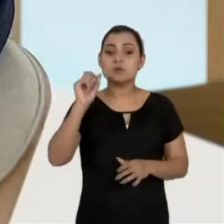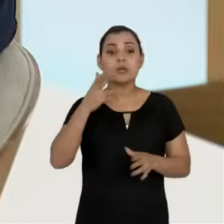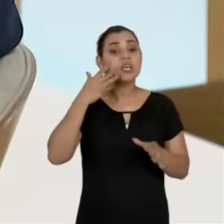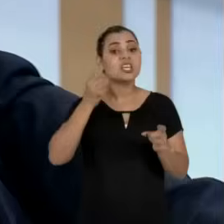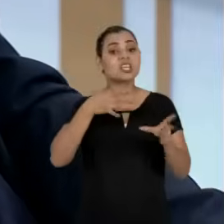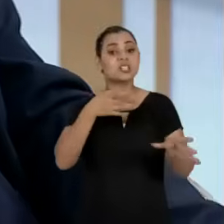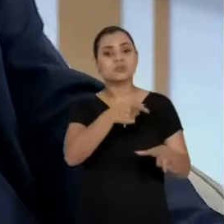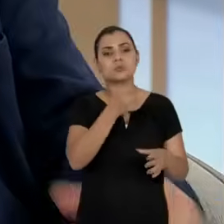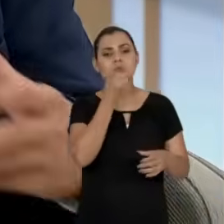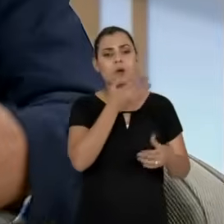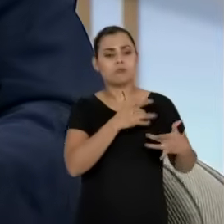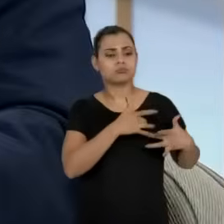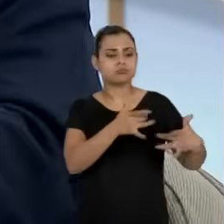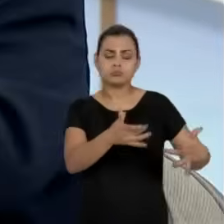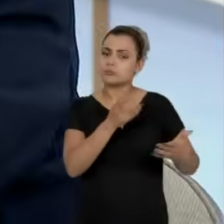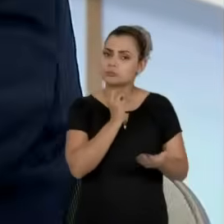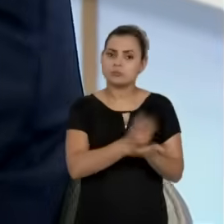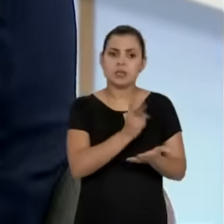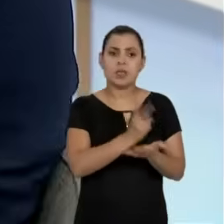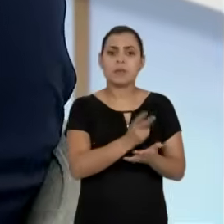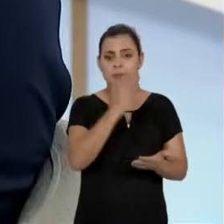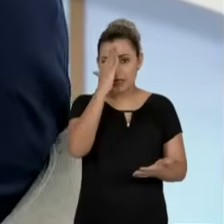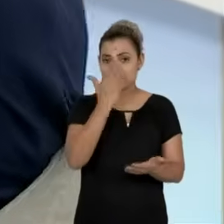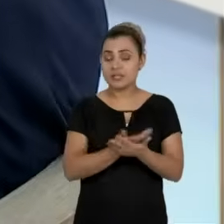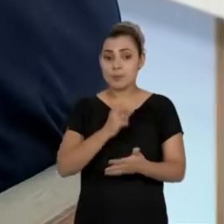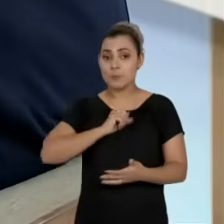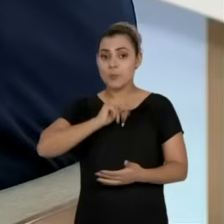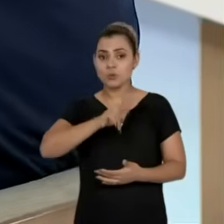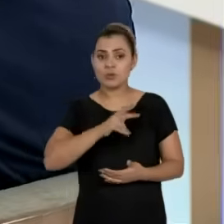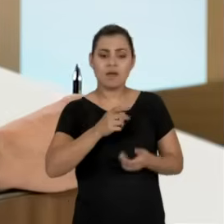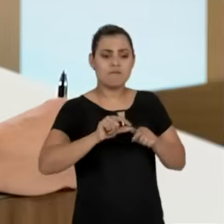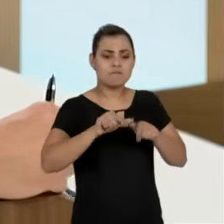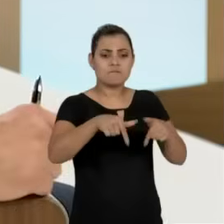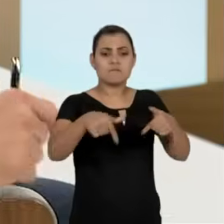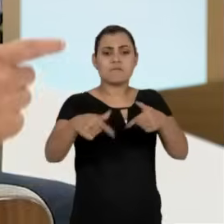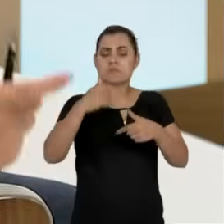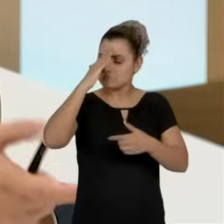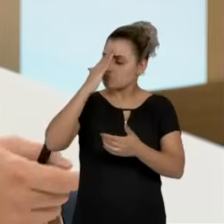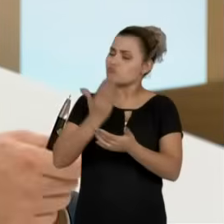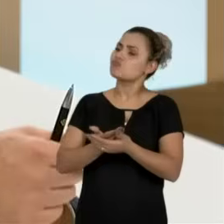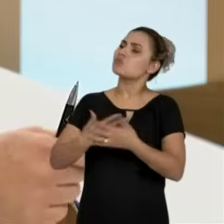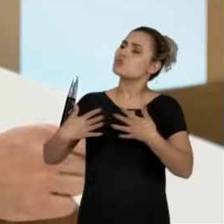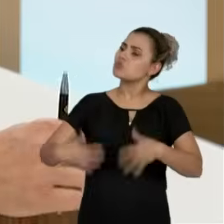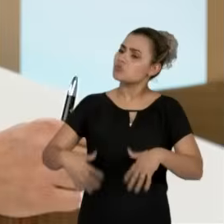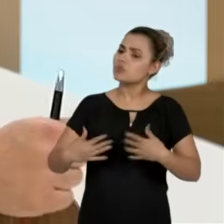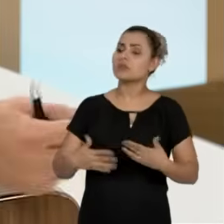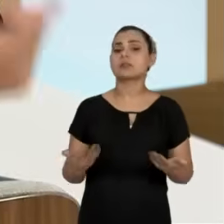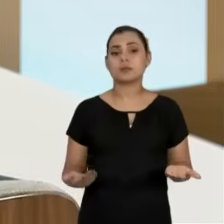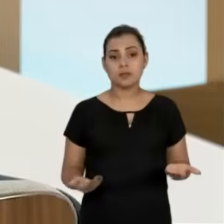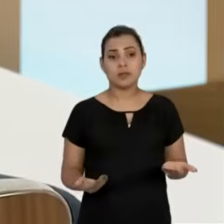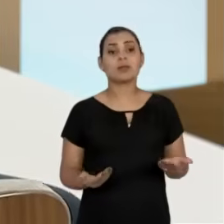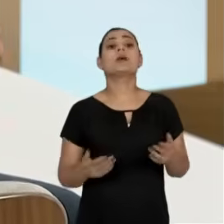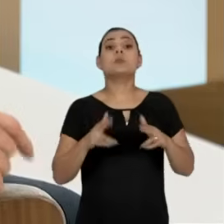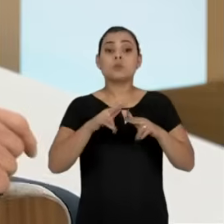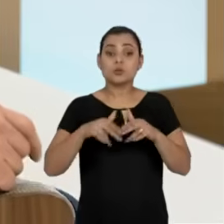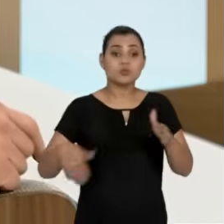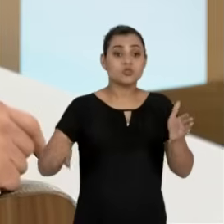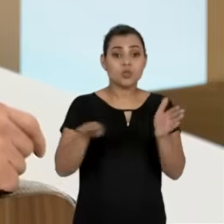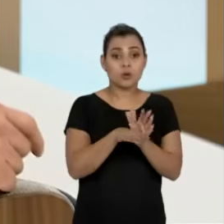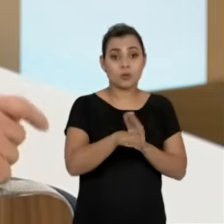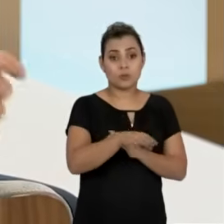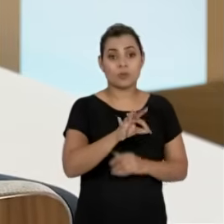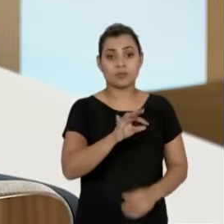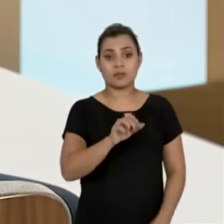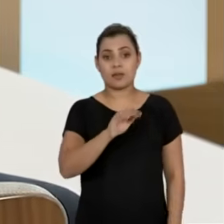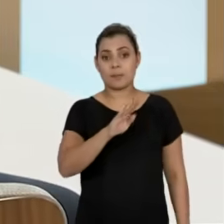eram muito bondosos, muito generosos, acreditavam em tudo que os portugueses faziam, entendeu? E eram os mocorongos, né? E quando eles chegaram lá no Tapajós,